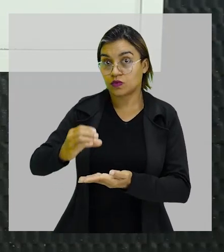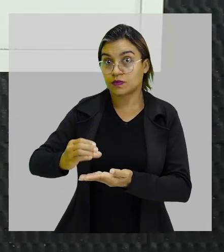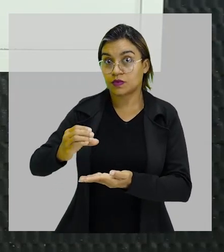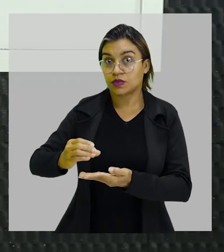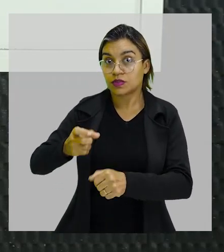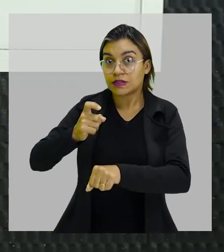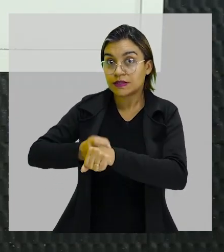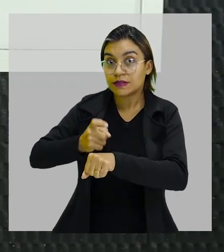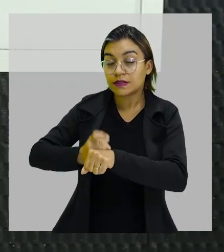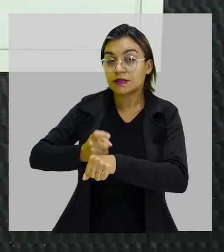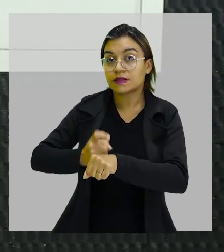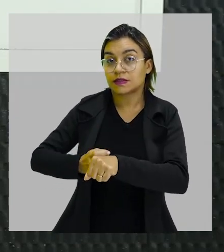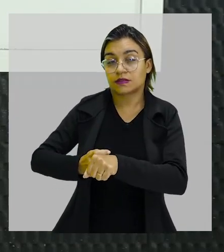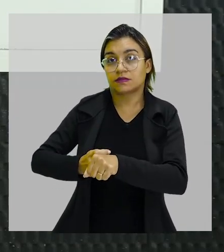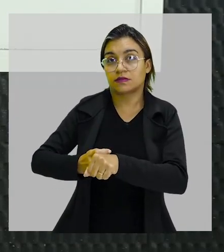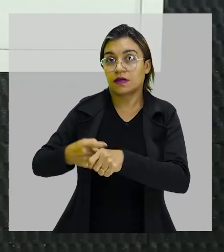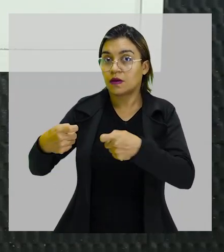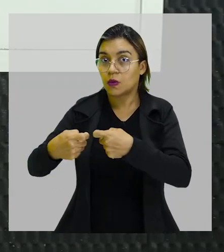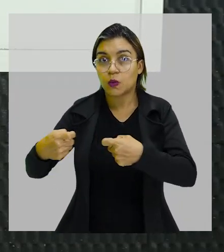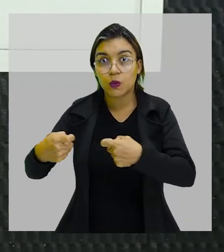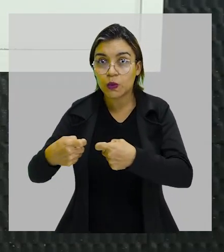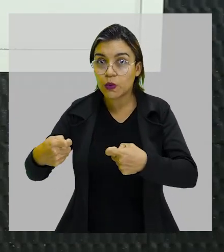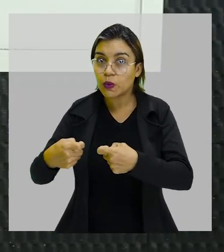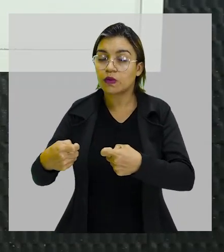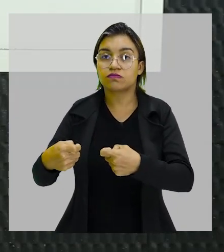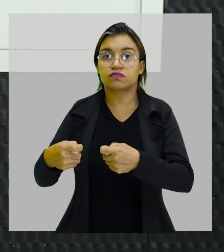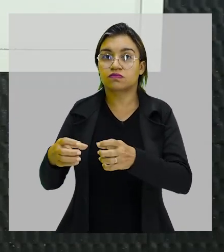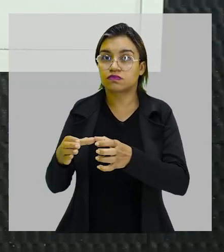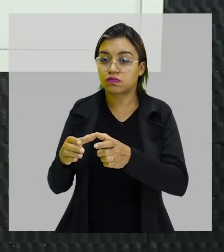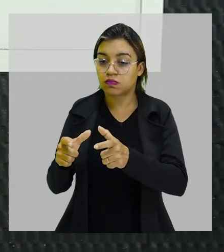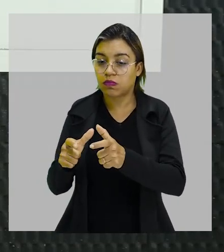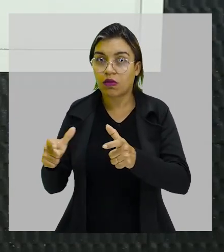rígido. Então o recipiente ele não sofre